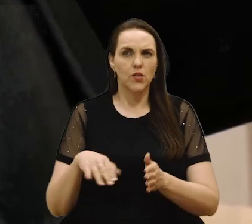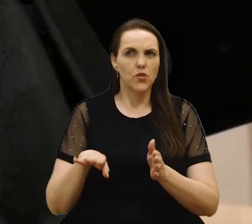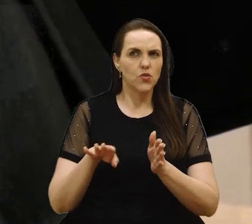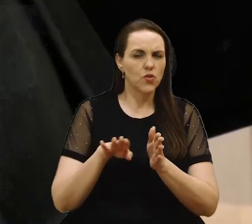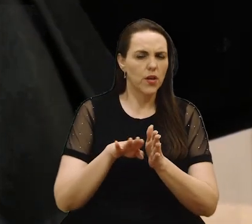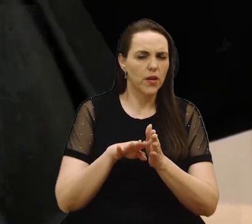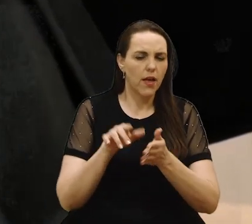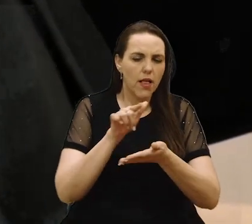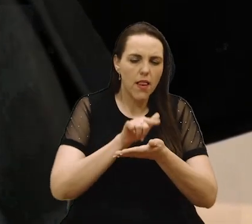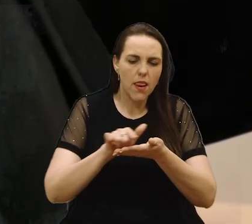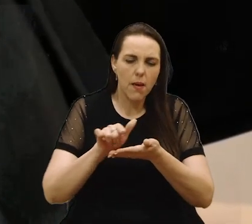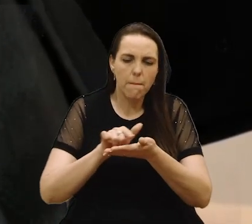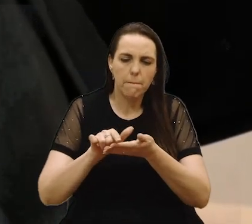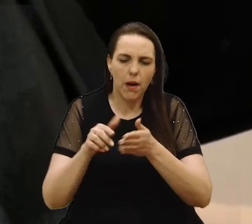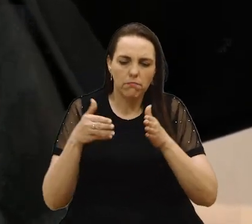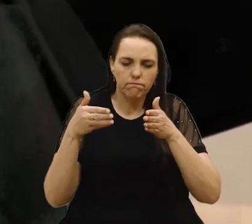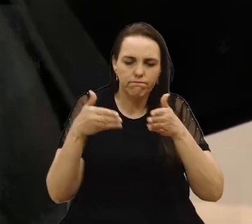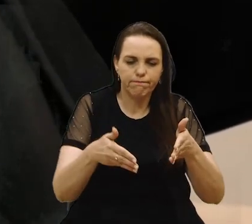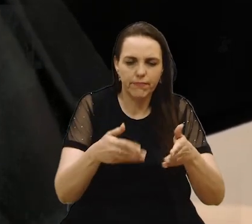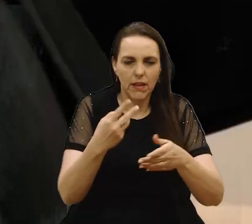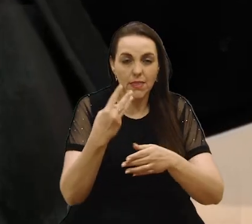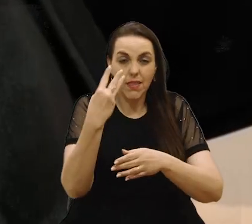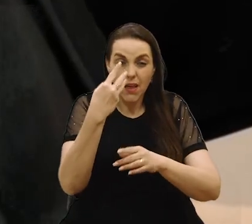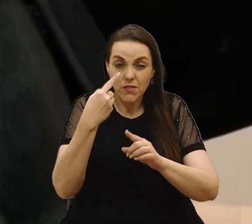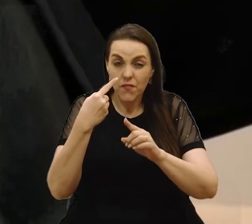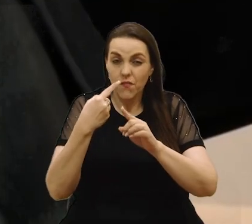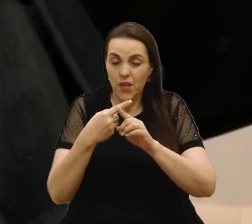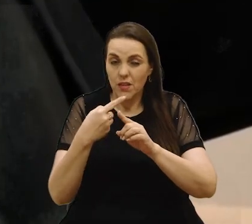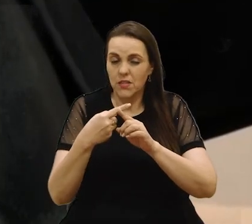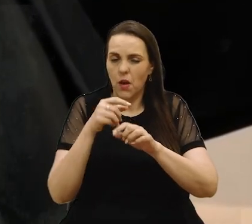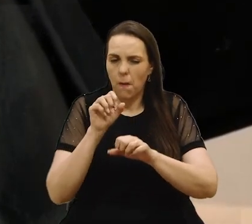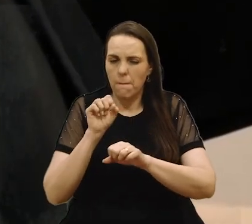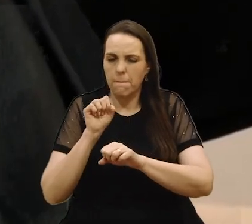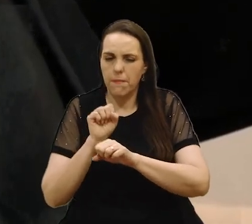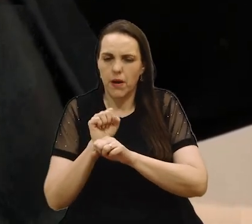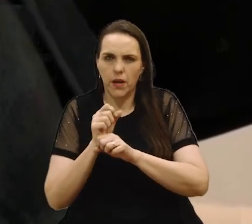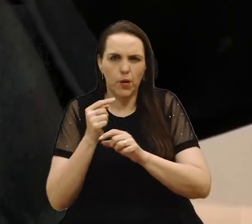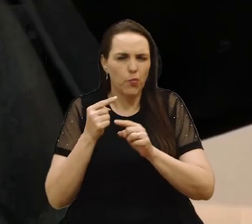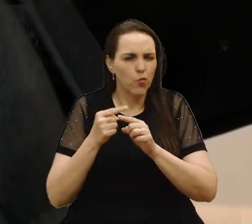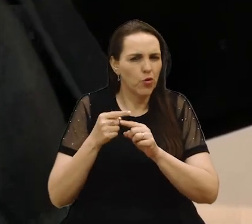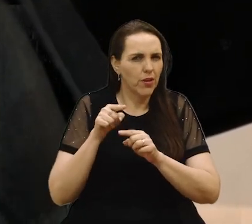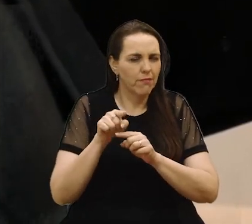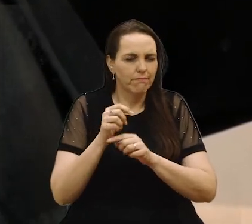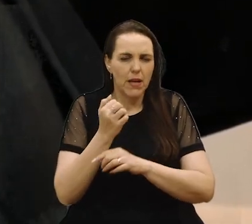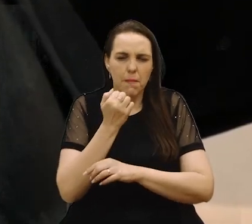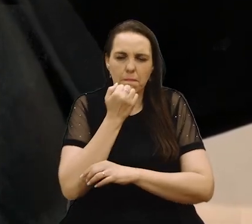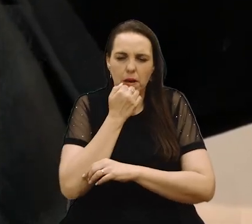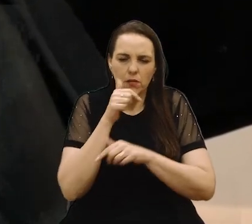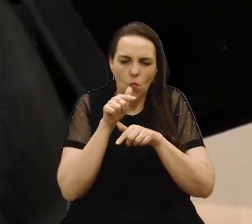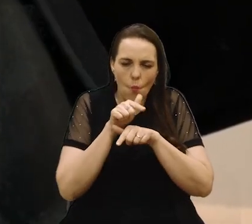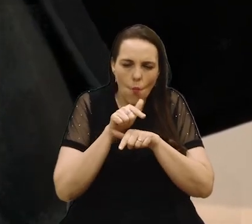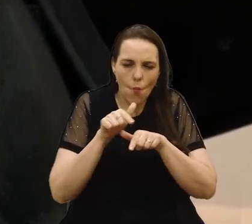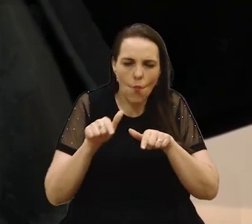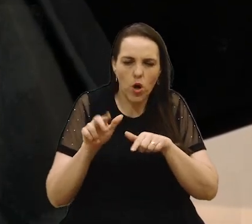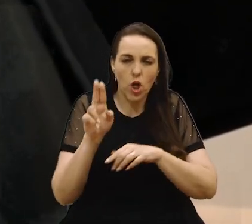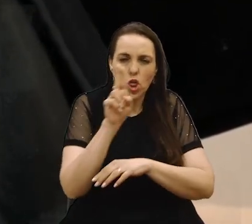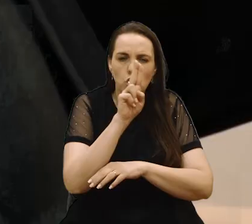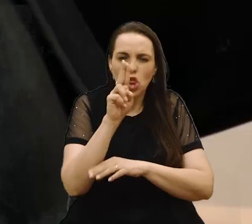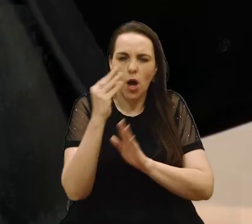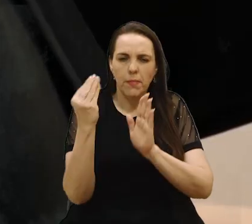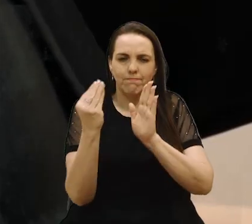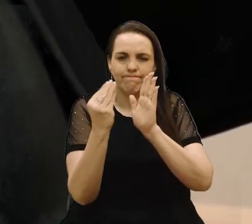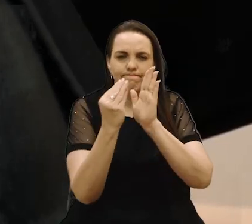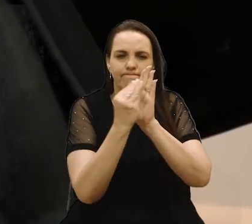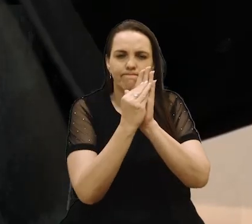Cheguei a limpar o túmulo dele umas 3 vezes, mas aí parei porque em todo caso aquela pedra nua, com o nome